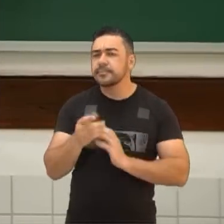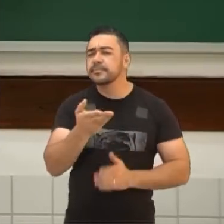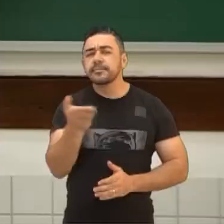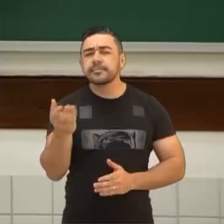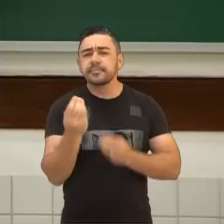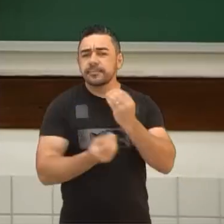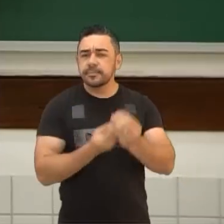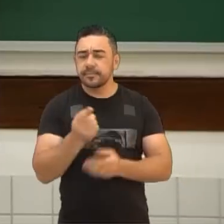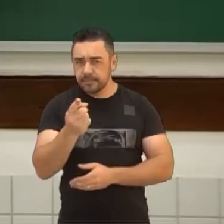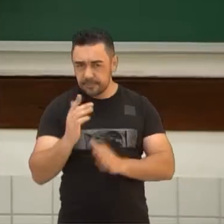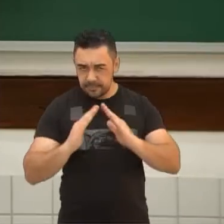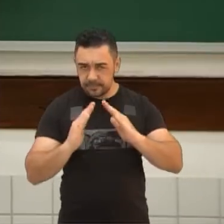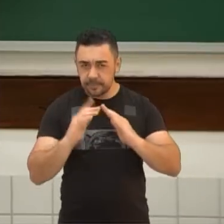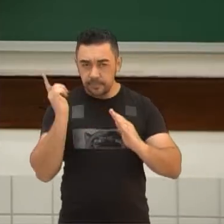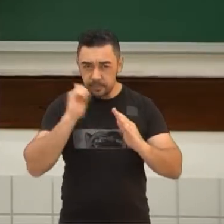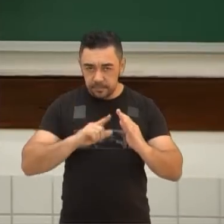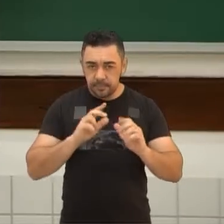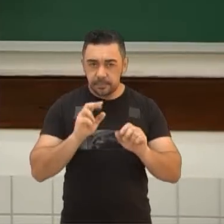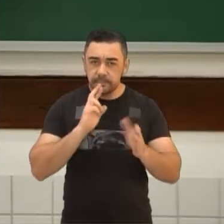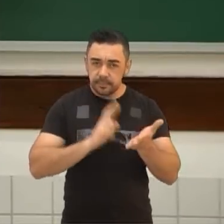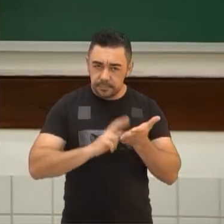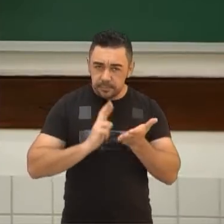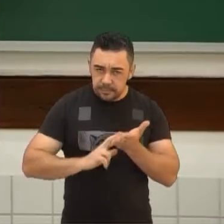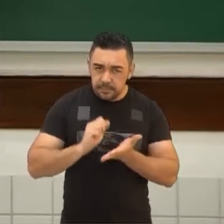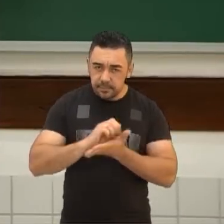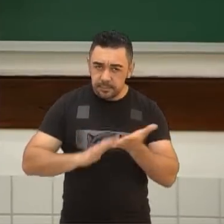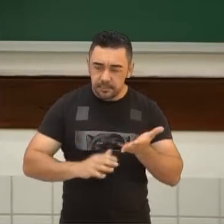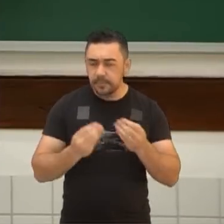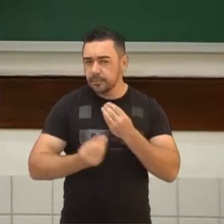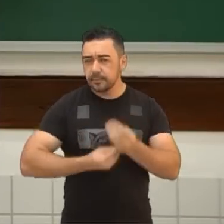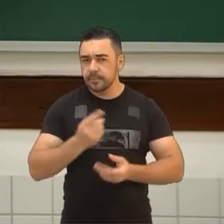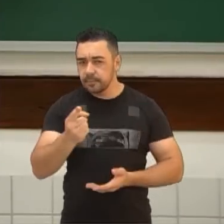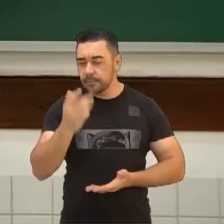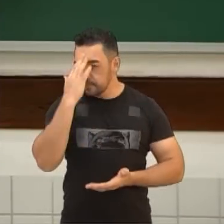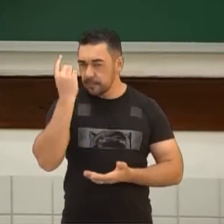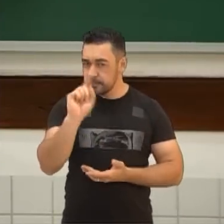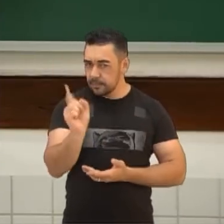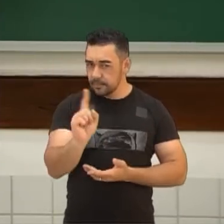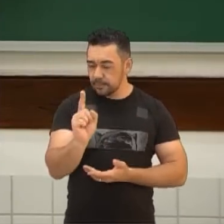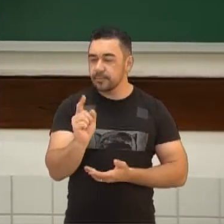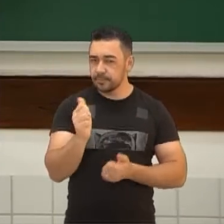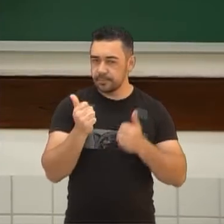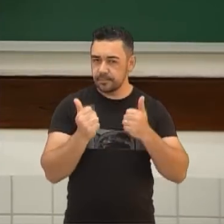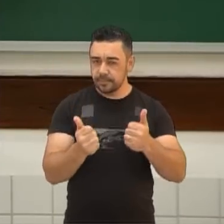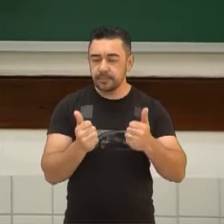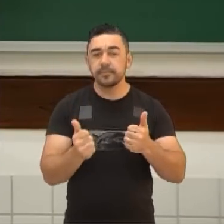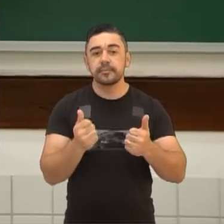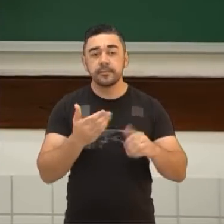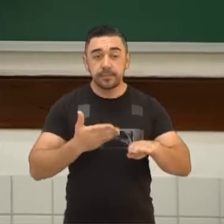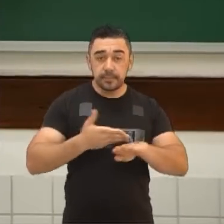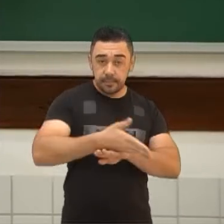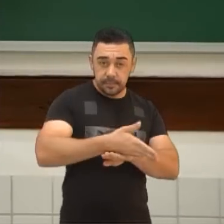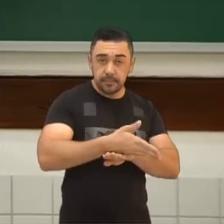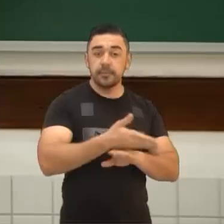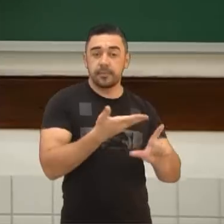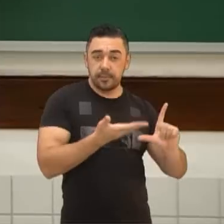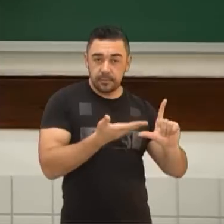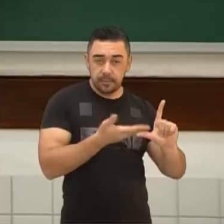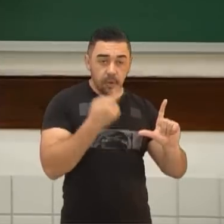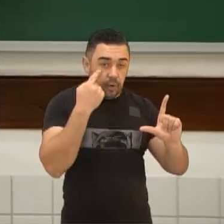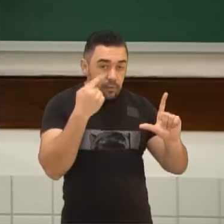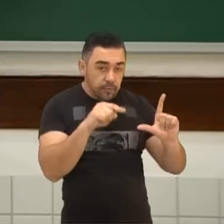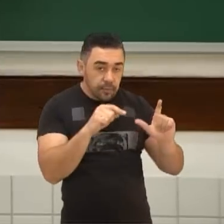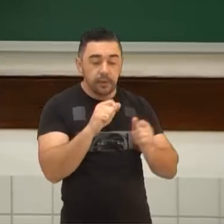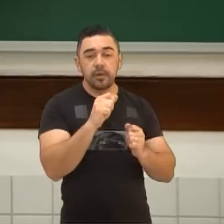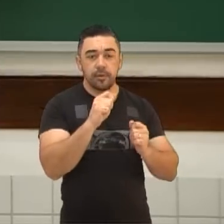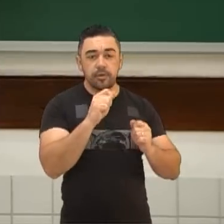casa? Estão fazendo as atividades? Como que tá? Então, não esqueçam lá, tá bom, pessoal? Entra lá no Classroom, veja os exercícios que estão